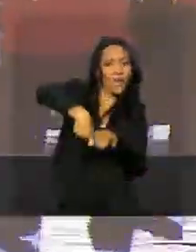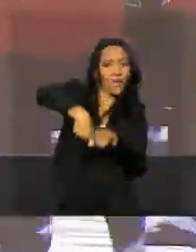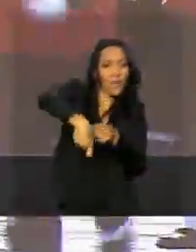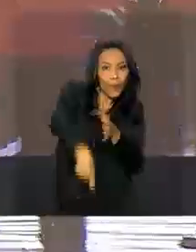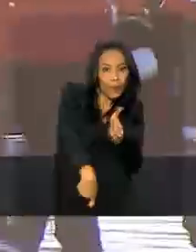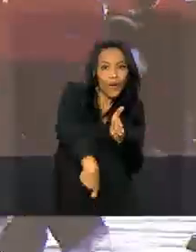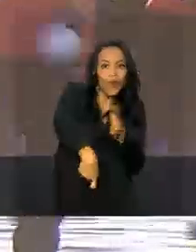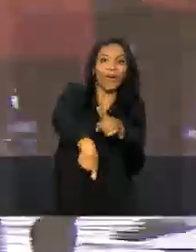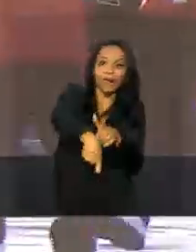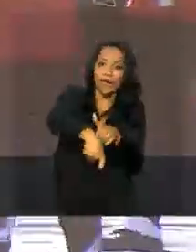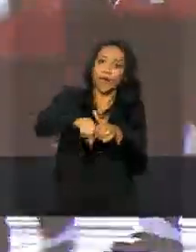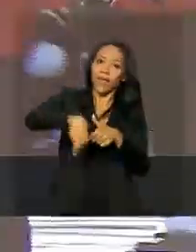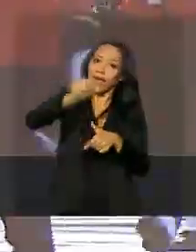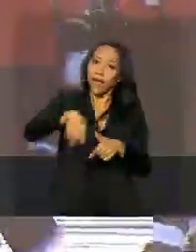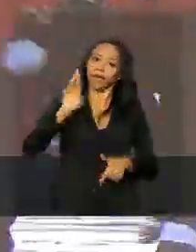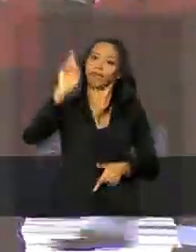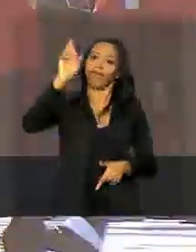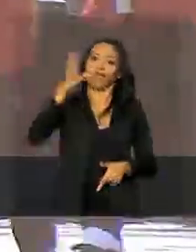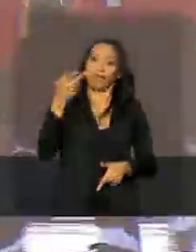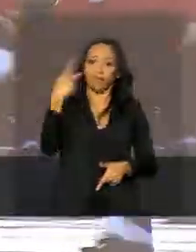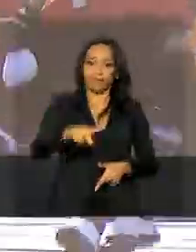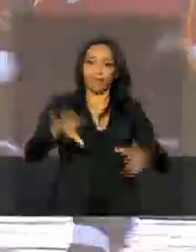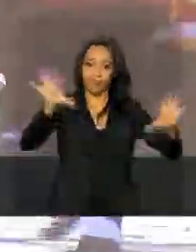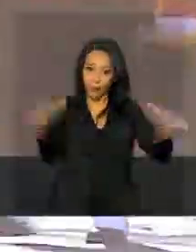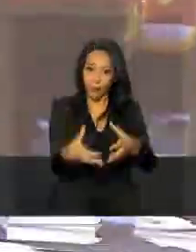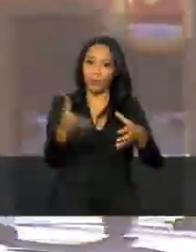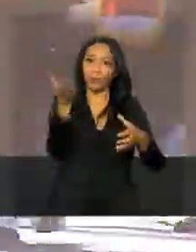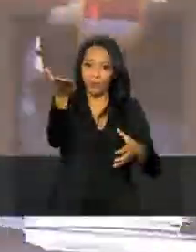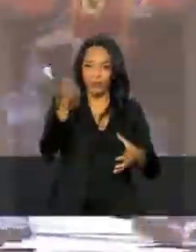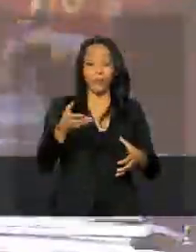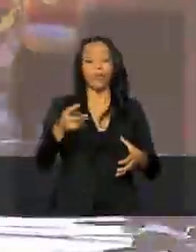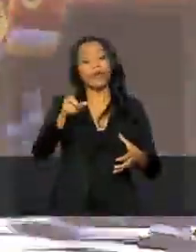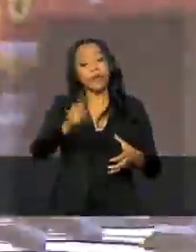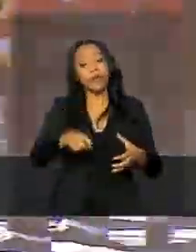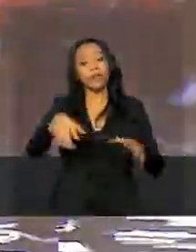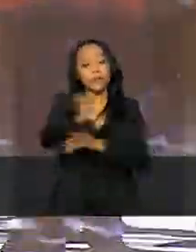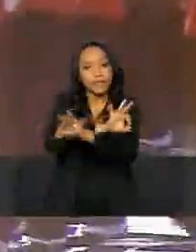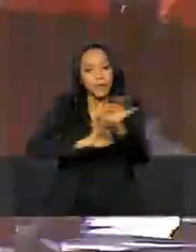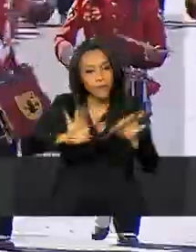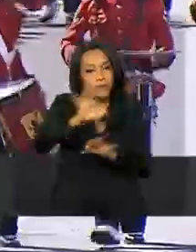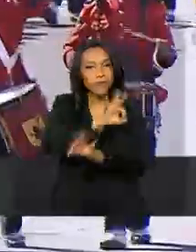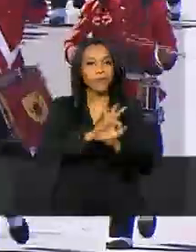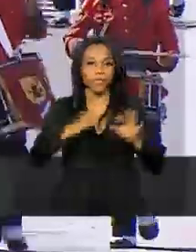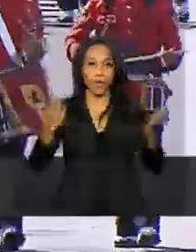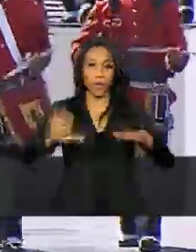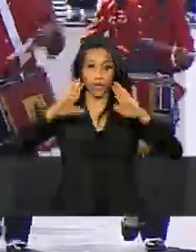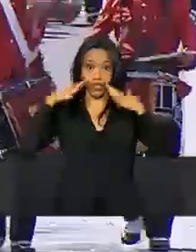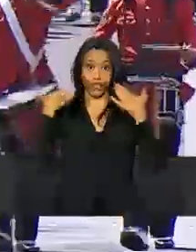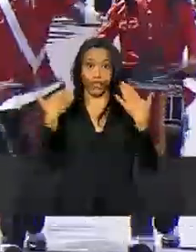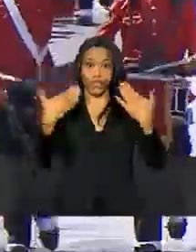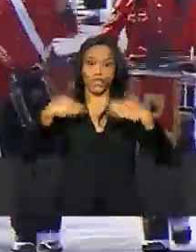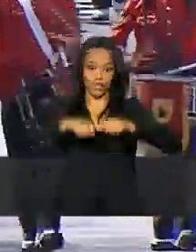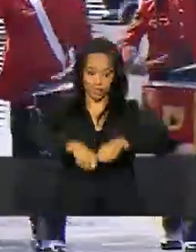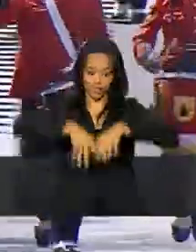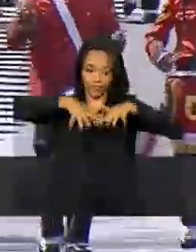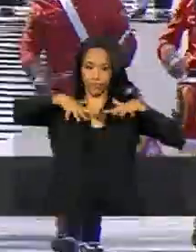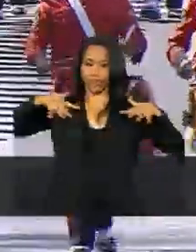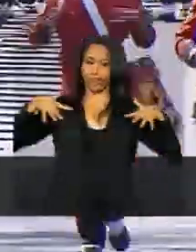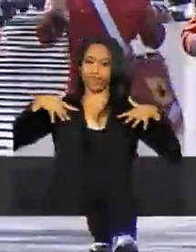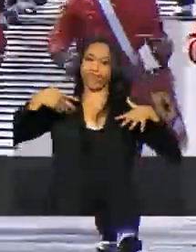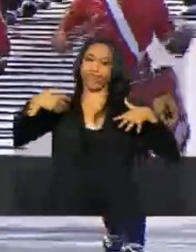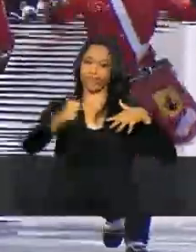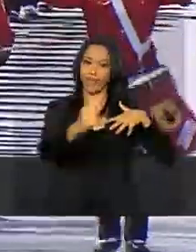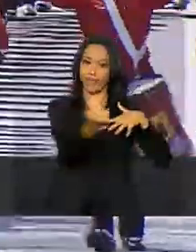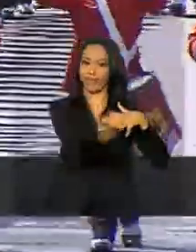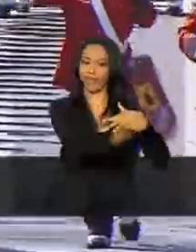fazer evoluções e vir com uma formação já com o extra que está formado aí, passando em frente ao palanque. Essa banda é show, hein, comandante? Veja